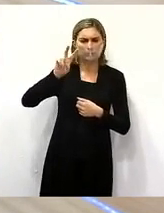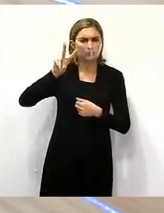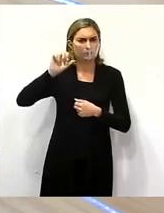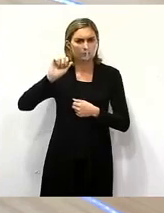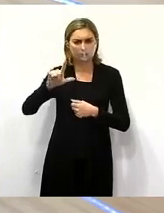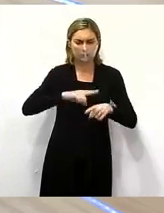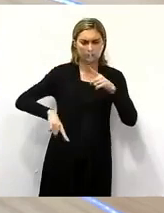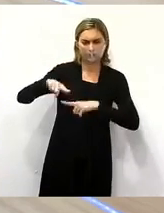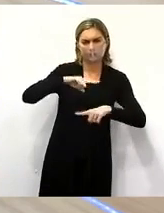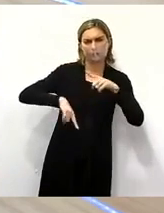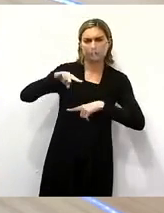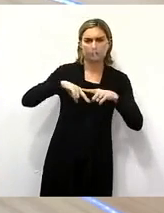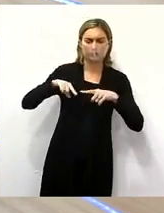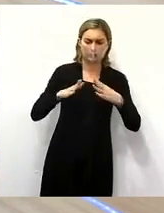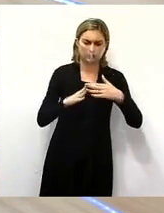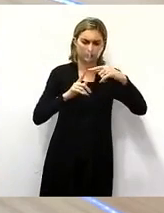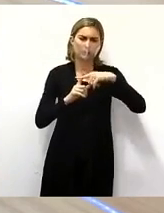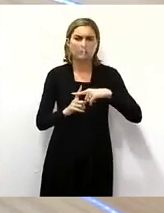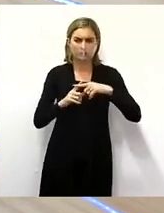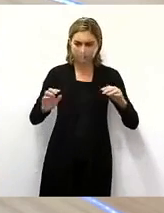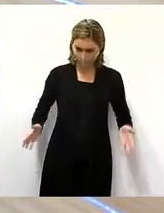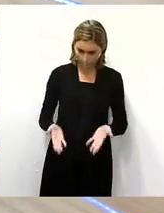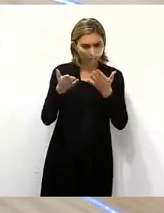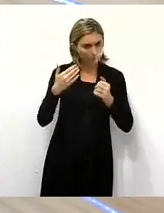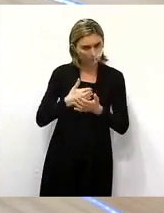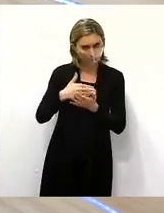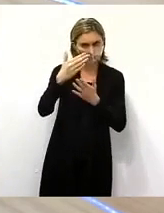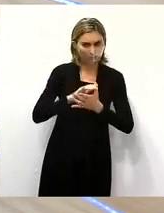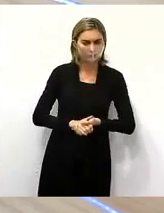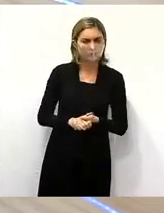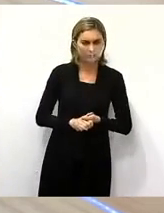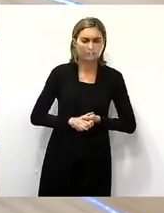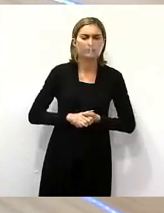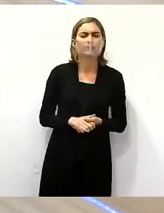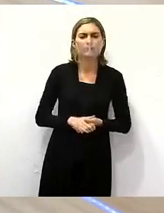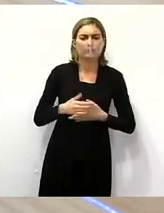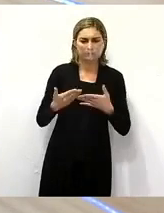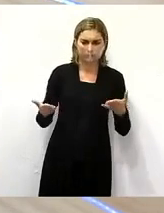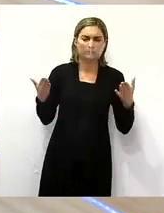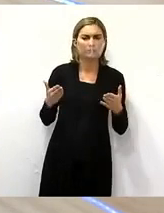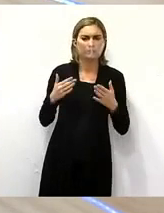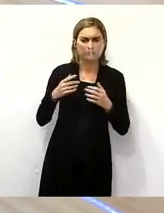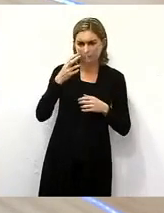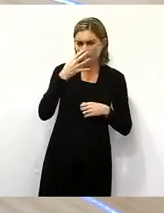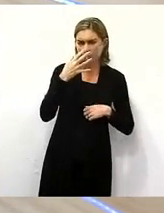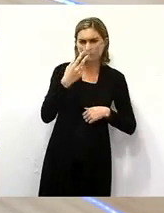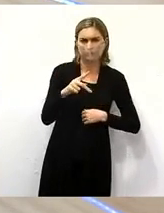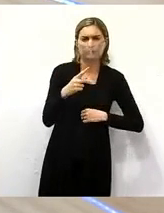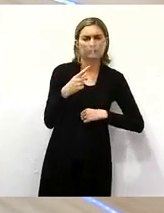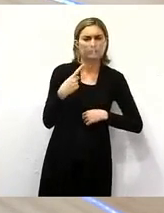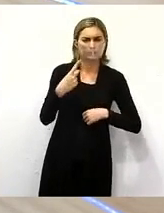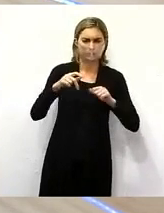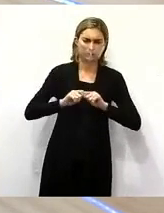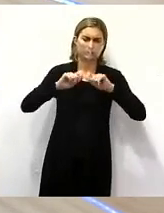é? Dominado pela Igreja. Vamos lá, então? Vamos para as questões? Então, acompanhe aí na